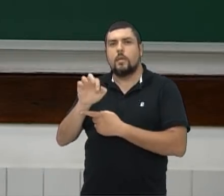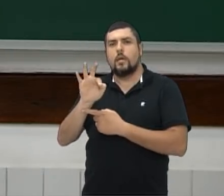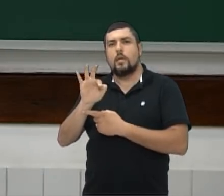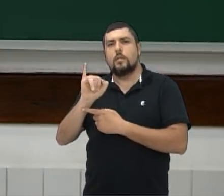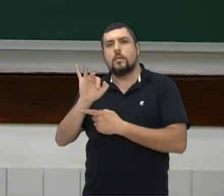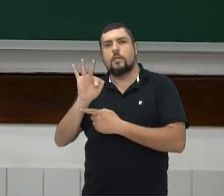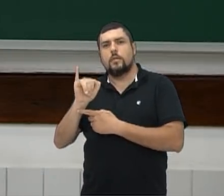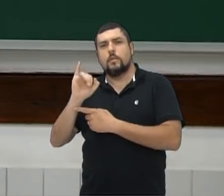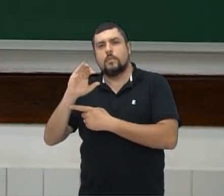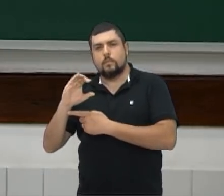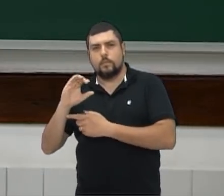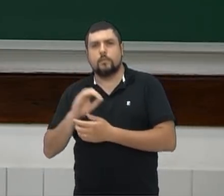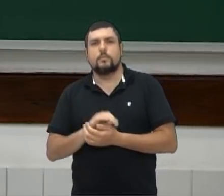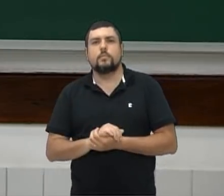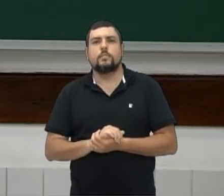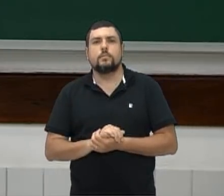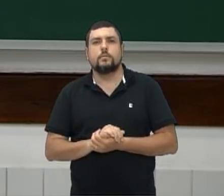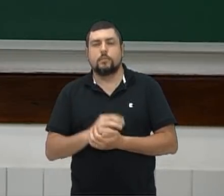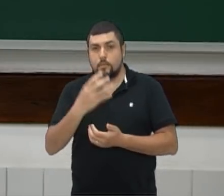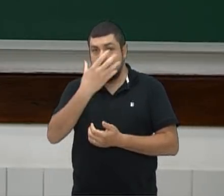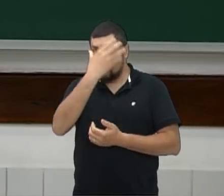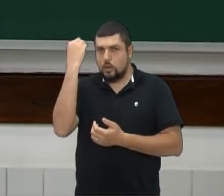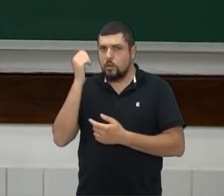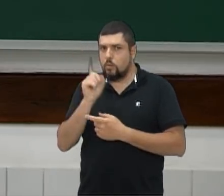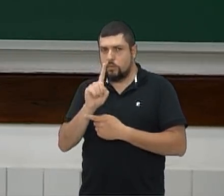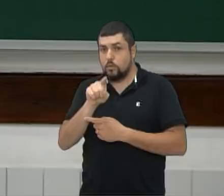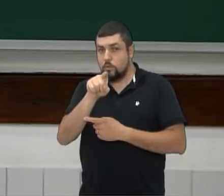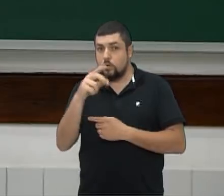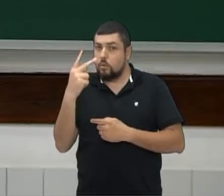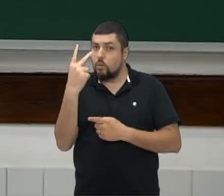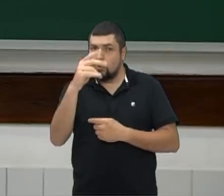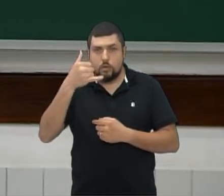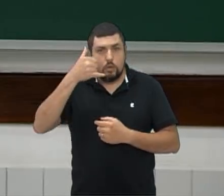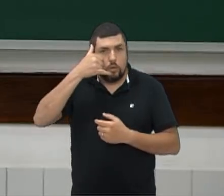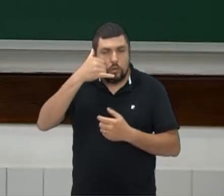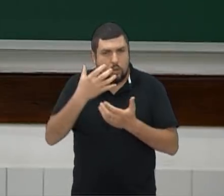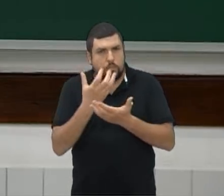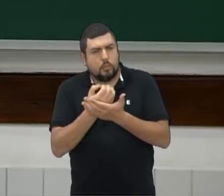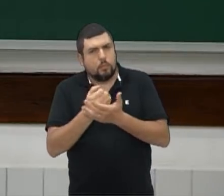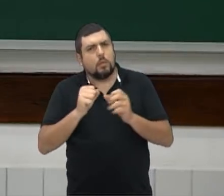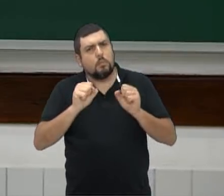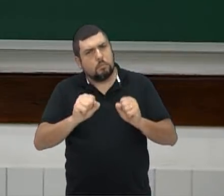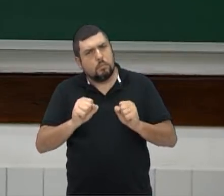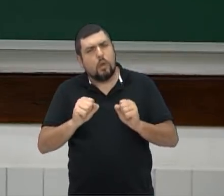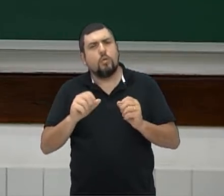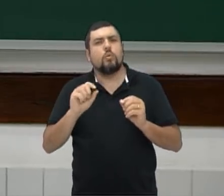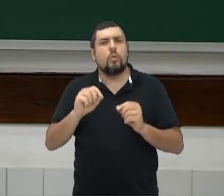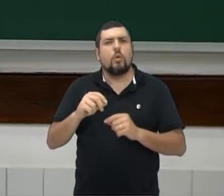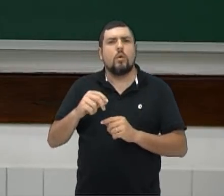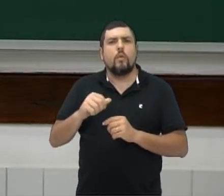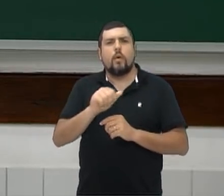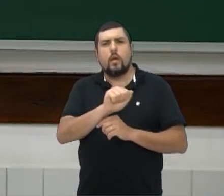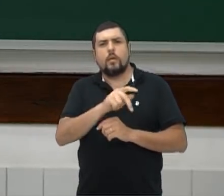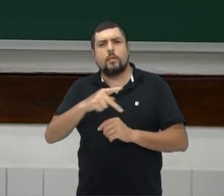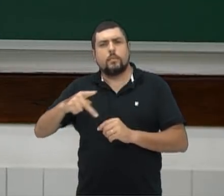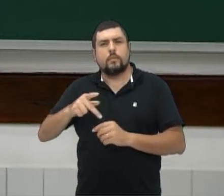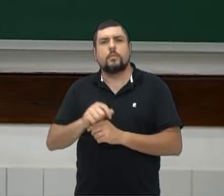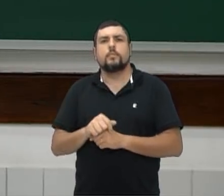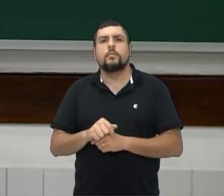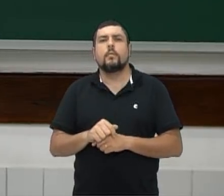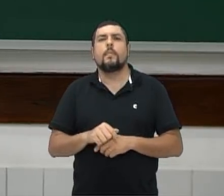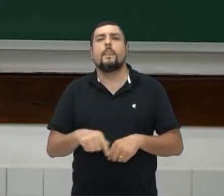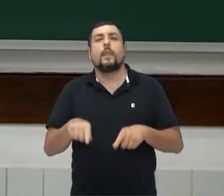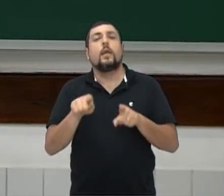Não esqueçam, você pode estar baixando essa ferramenta no seu celular, através da loja do Play Store. Você pode